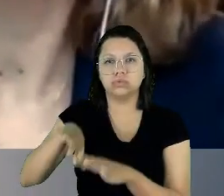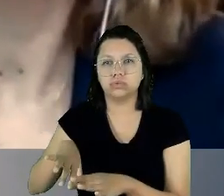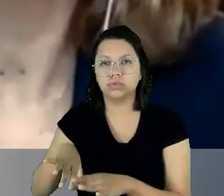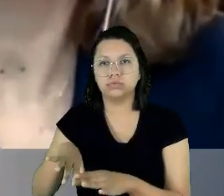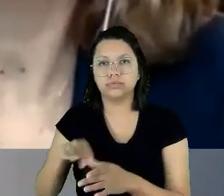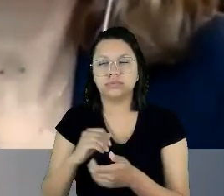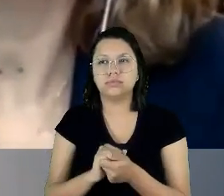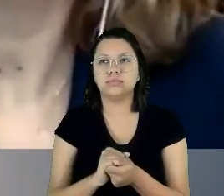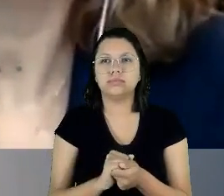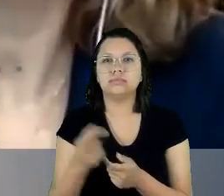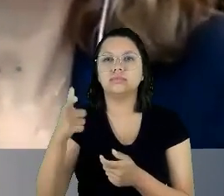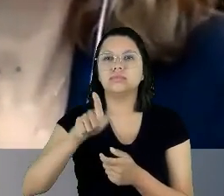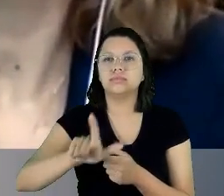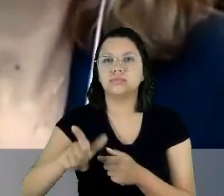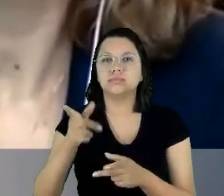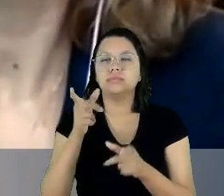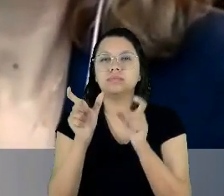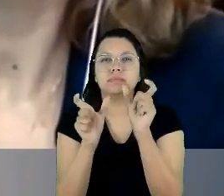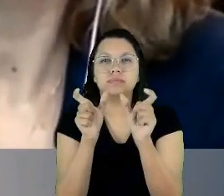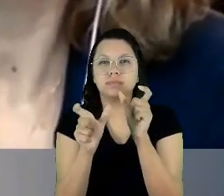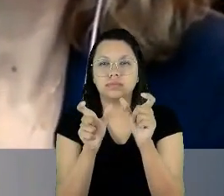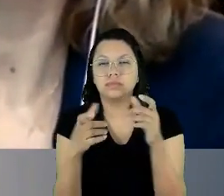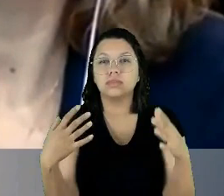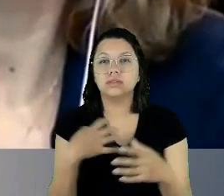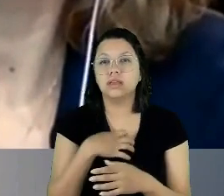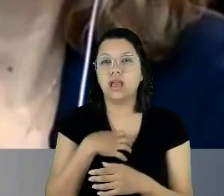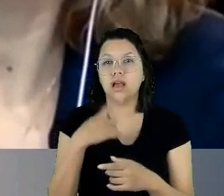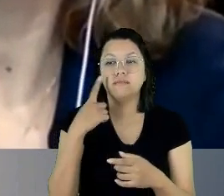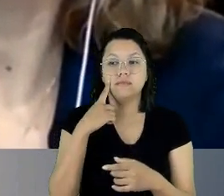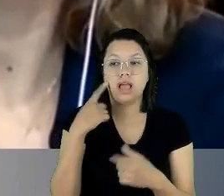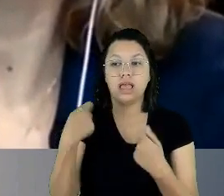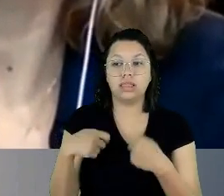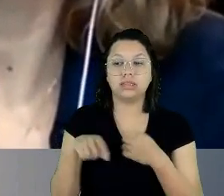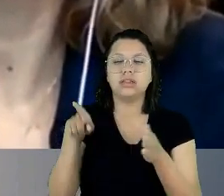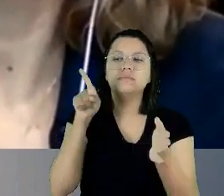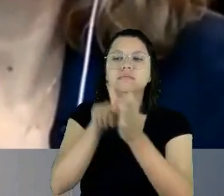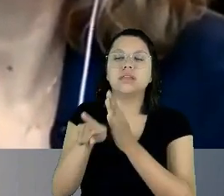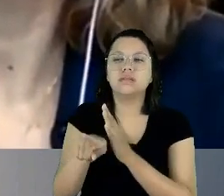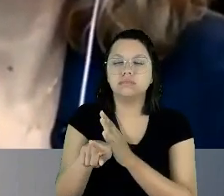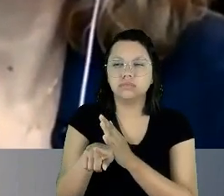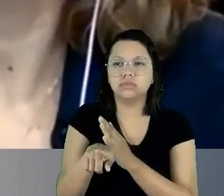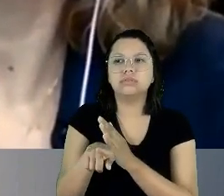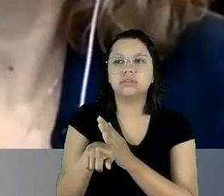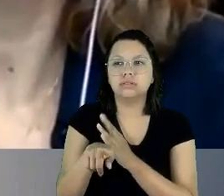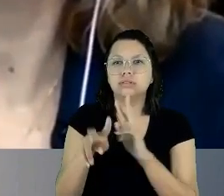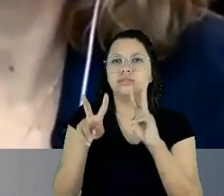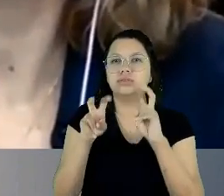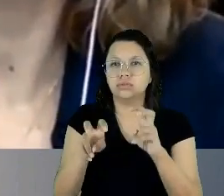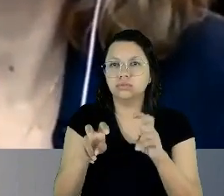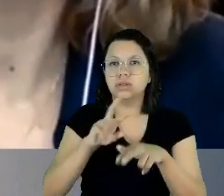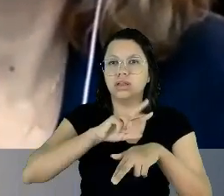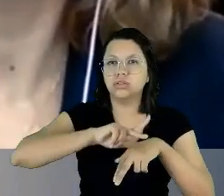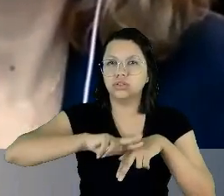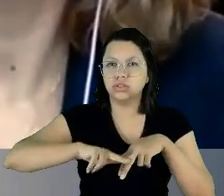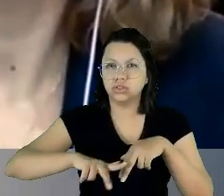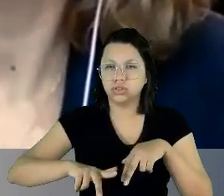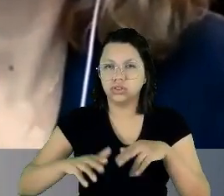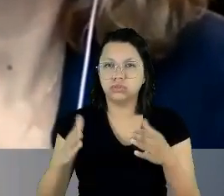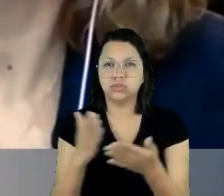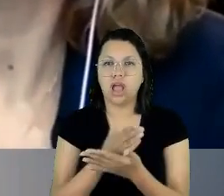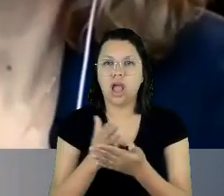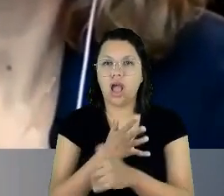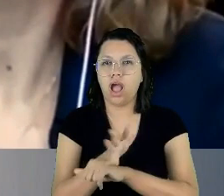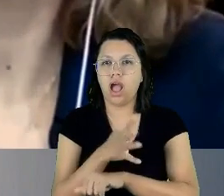excluídos. Em outras palavras, esse método prevê a necessidade de se perguntar acerca das implicações de gênero de